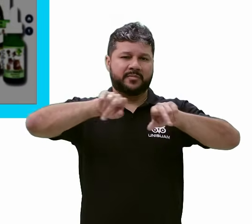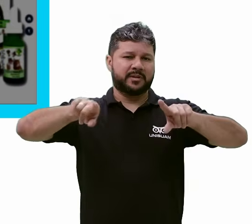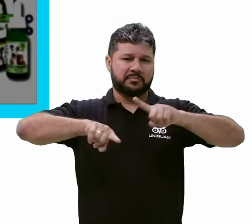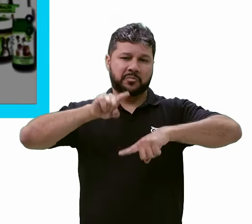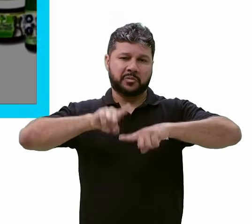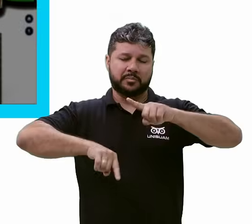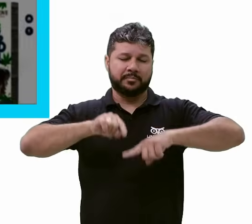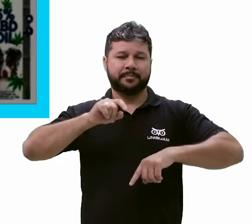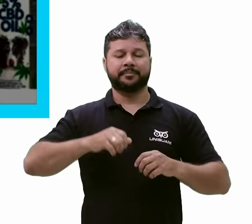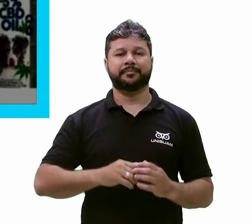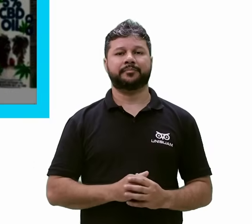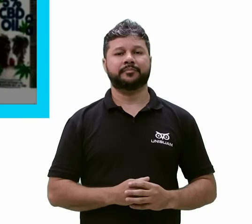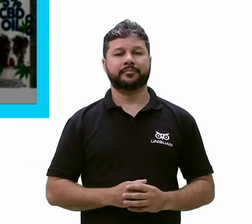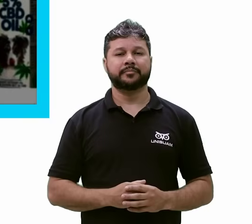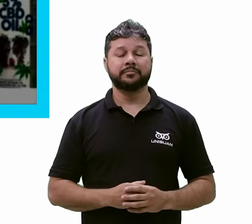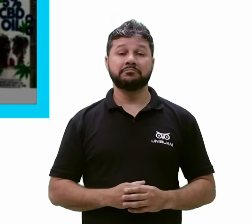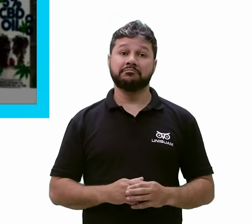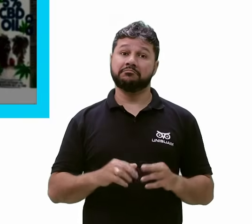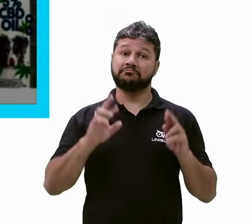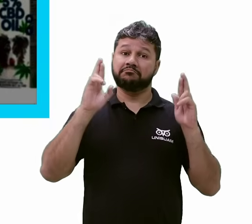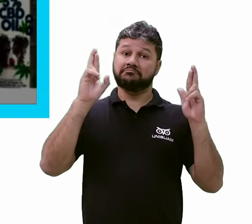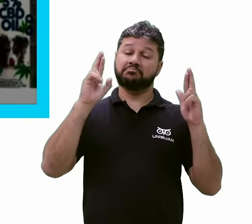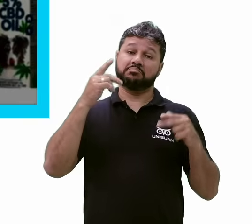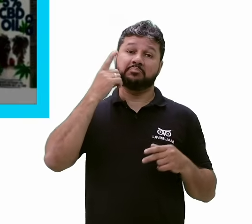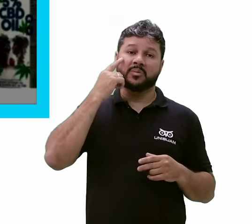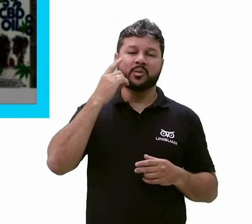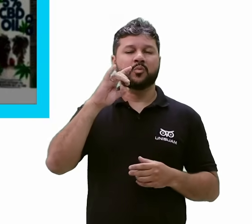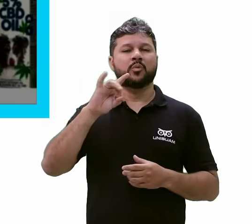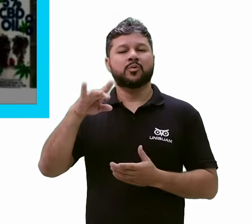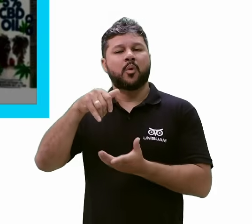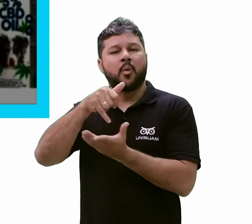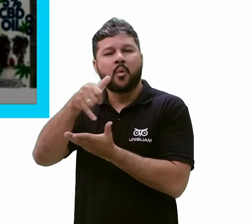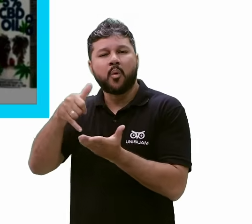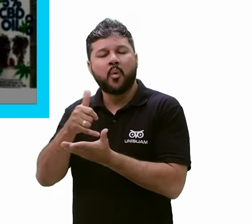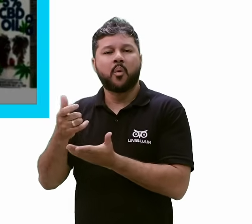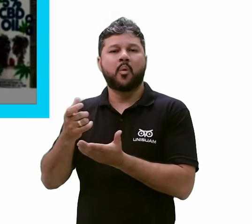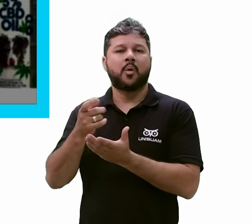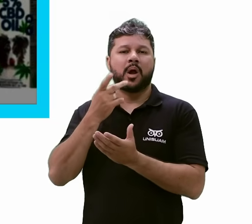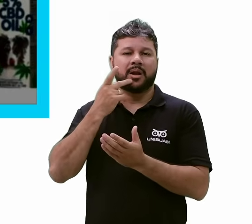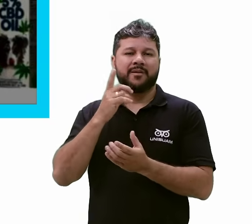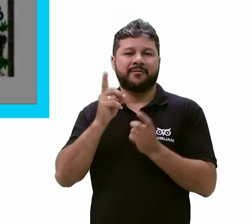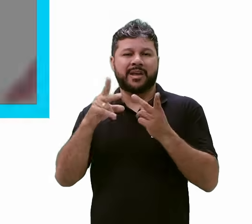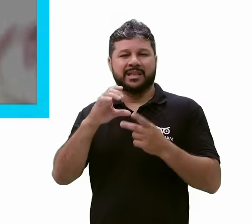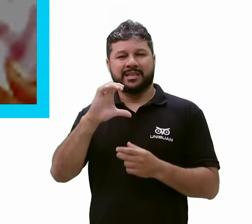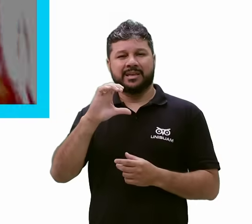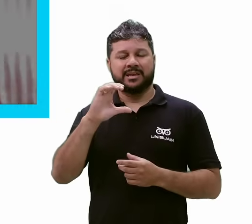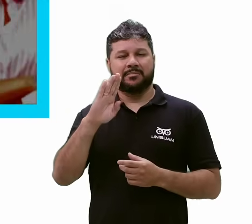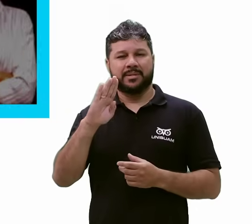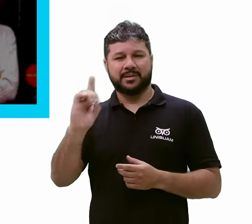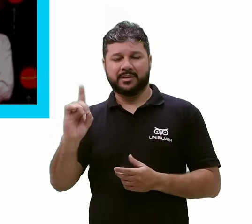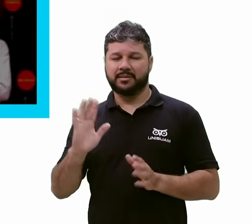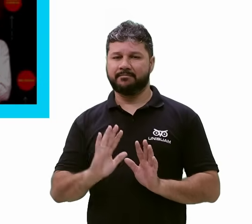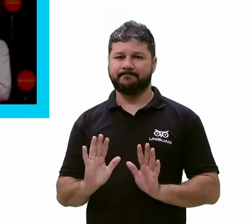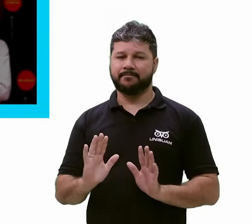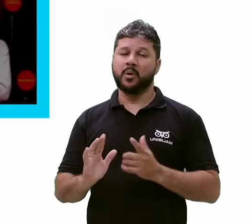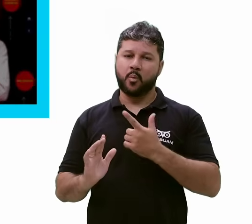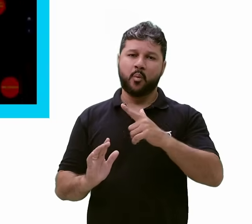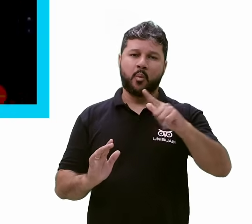tá? Essa é a minha esperança, e não só os óleos de venda de CBD, tá?